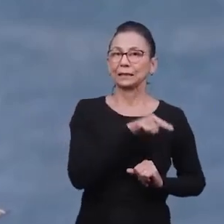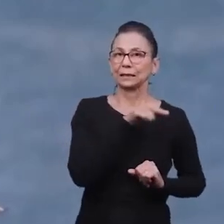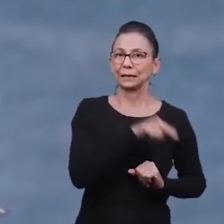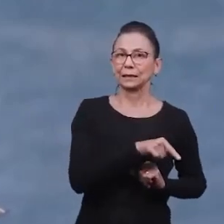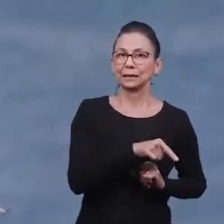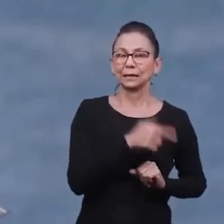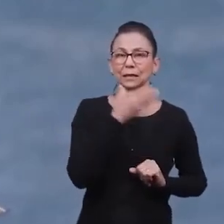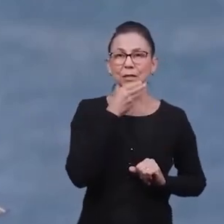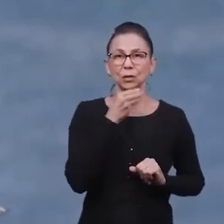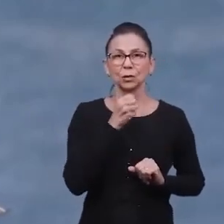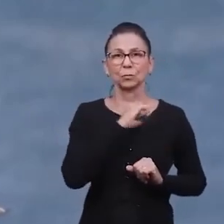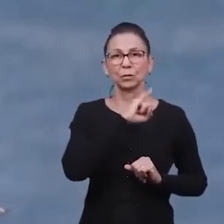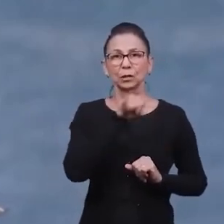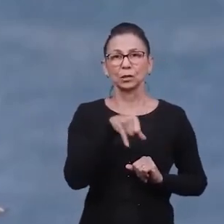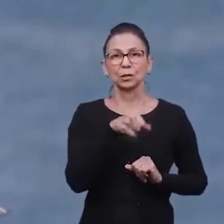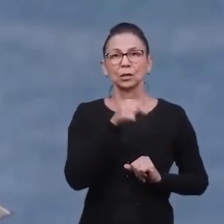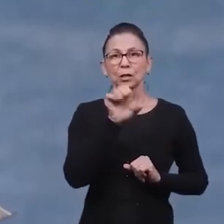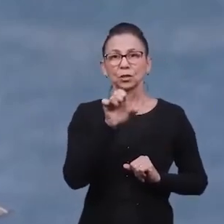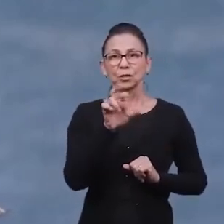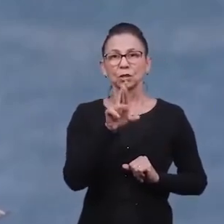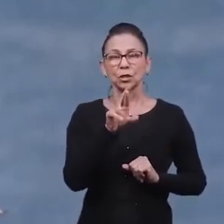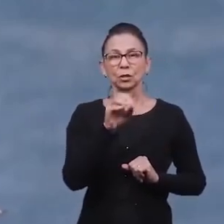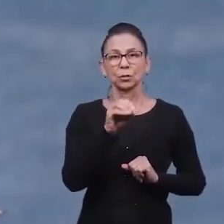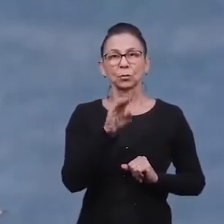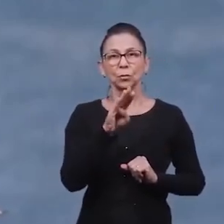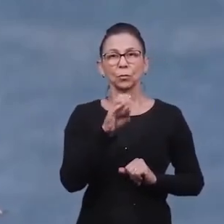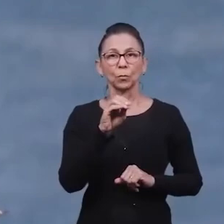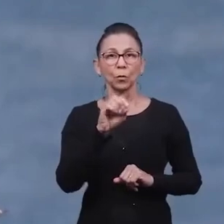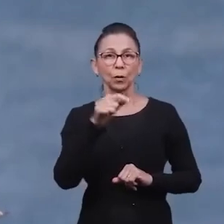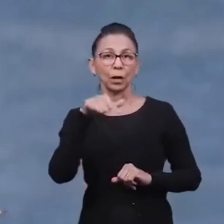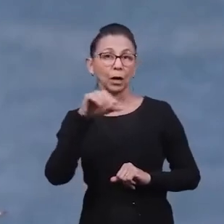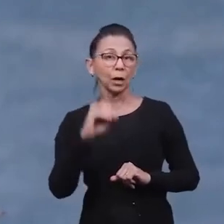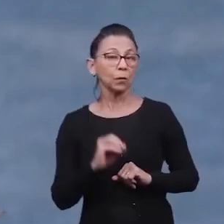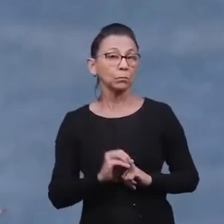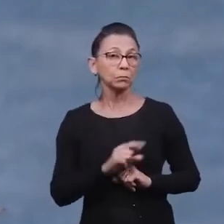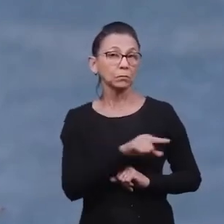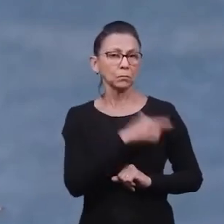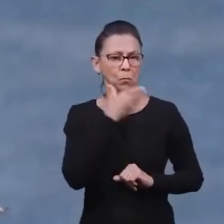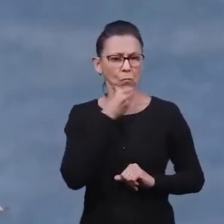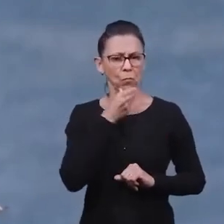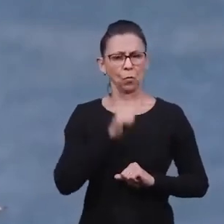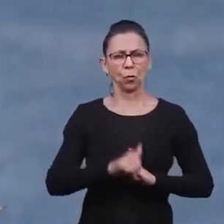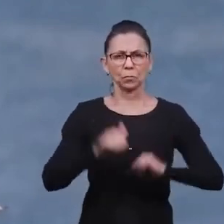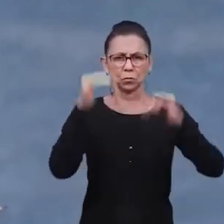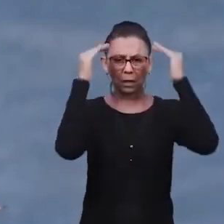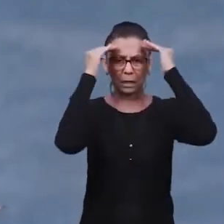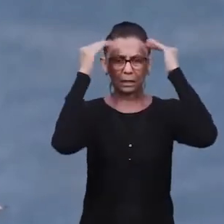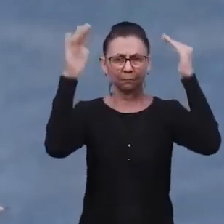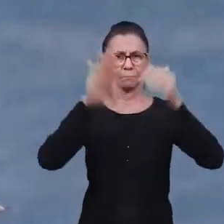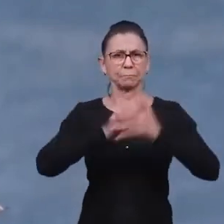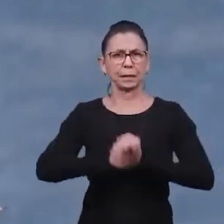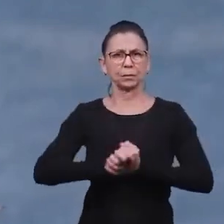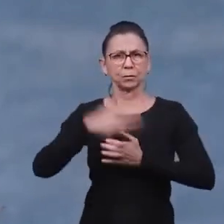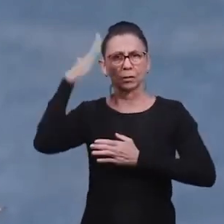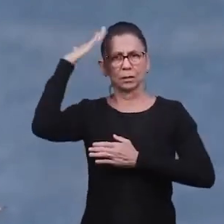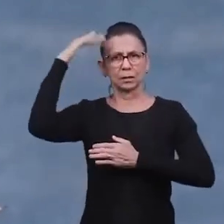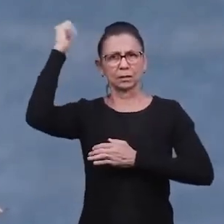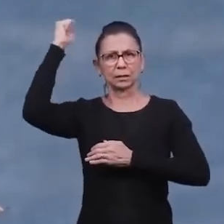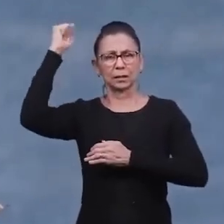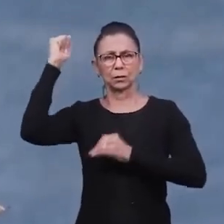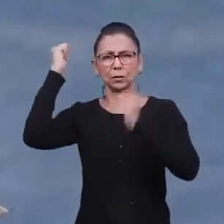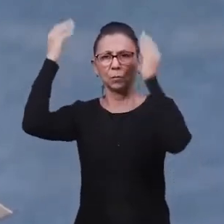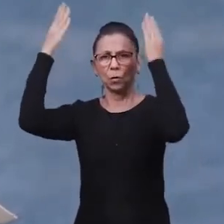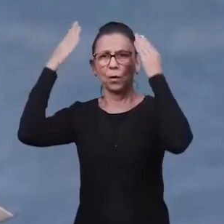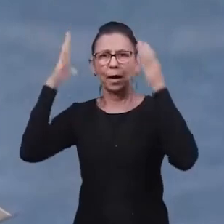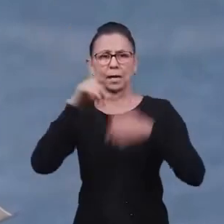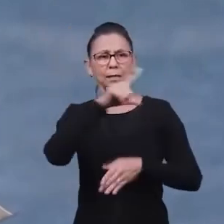homem valente, laborioso. Ele foi colocado sobre toda a casa de Efraim, porque ele era um homem de respeito. Foi Salomão que o colocou,